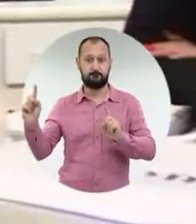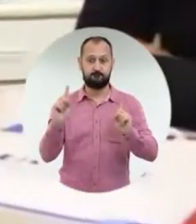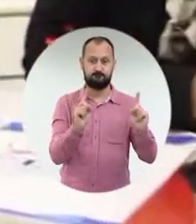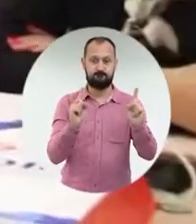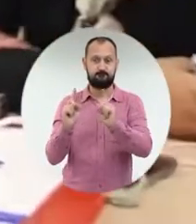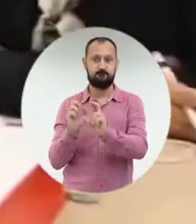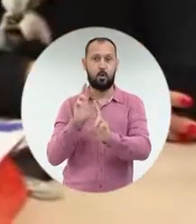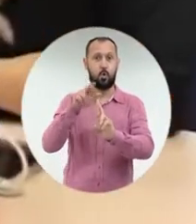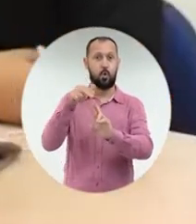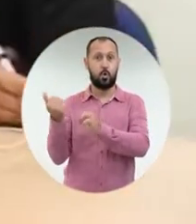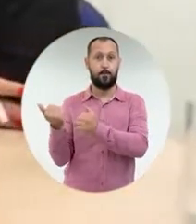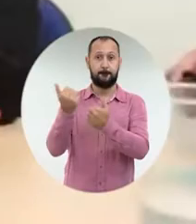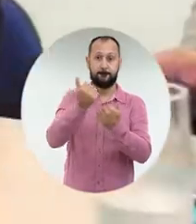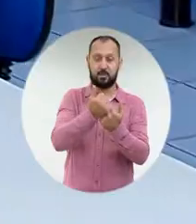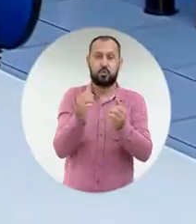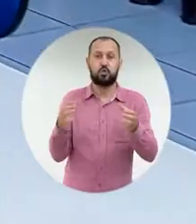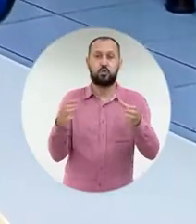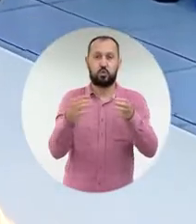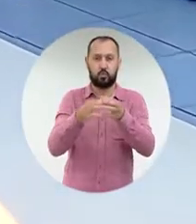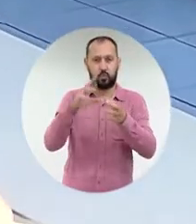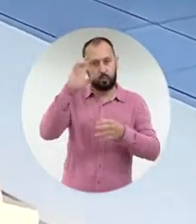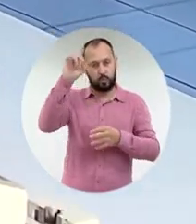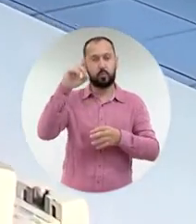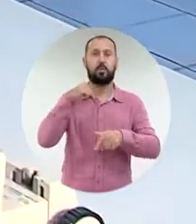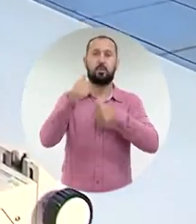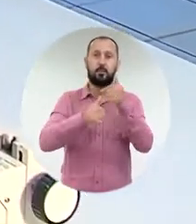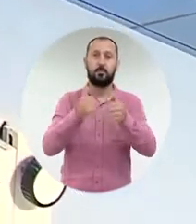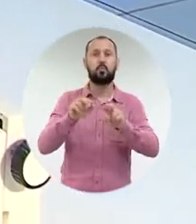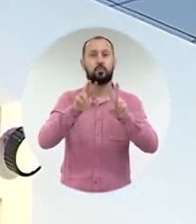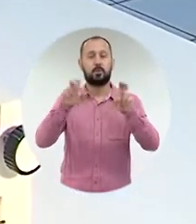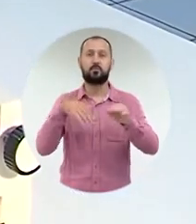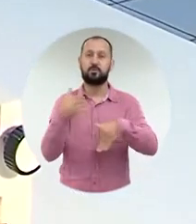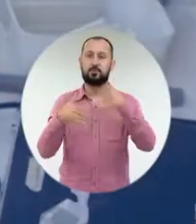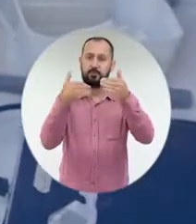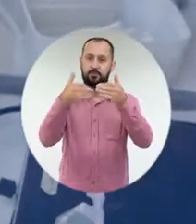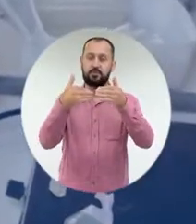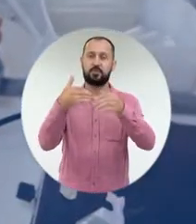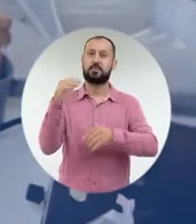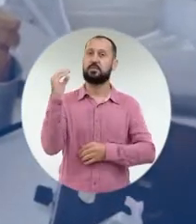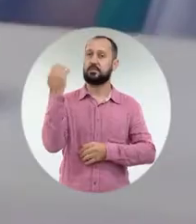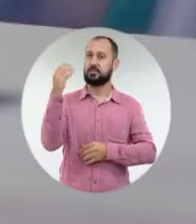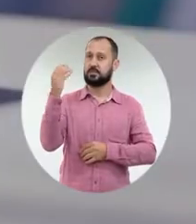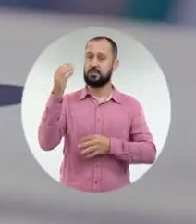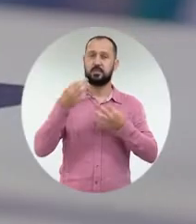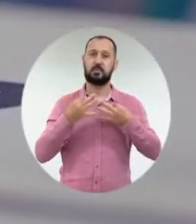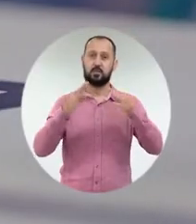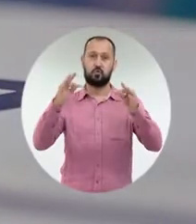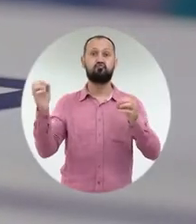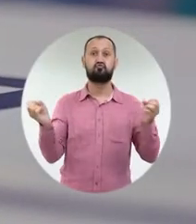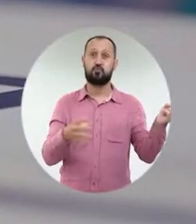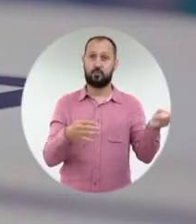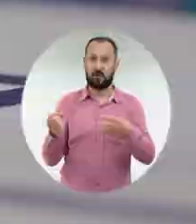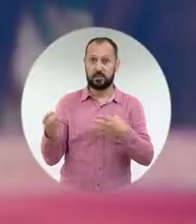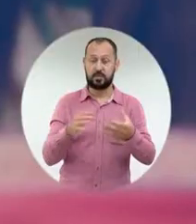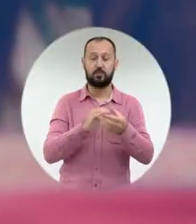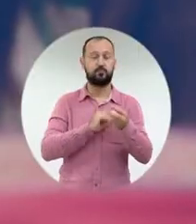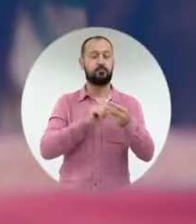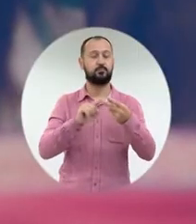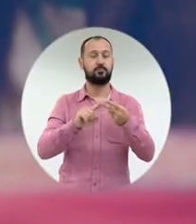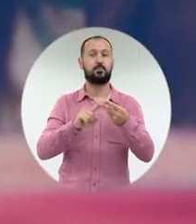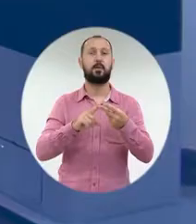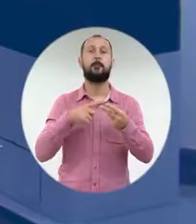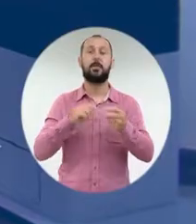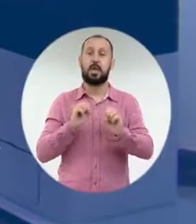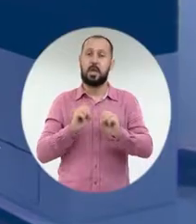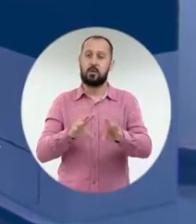instituição, o Conselho de Reitores atua nos eixos de desenvolvimento de ciência, tecnologia e inovação,